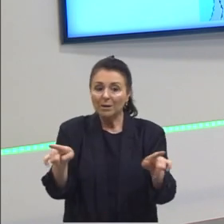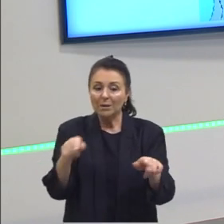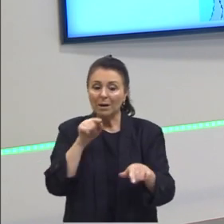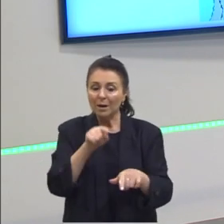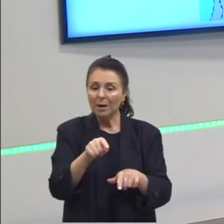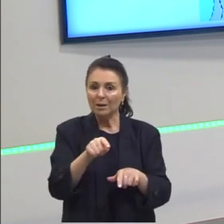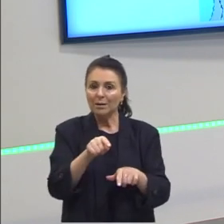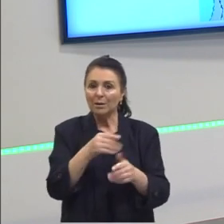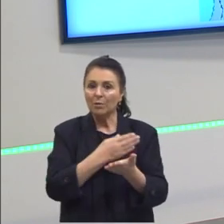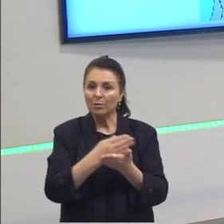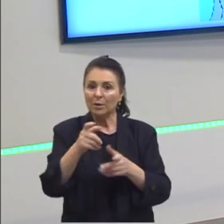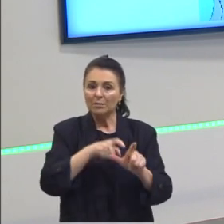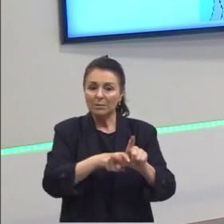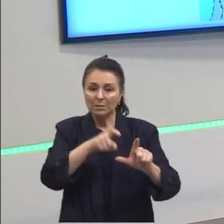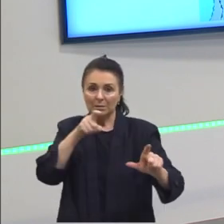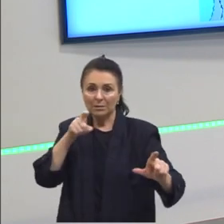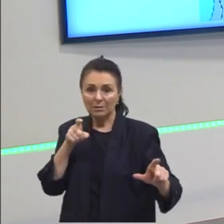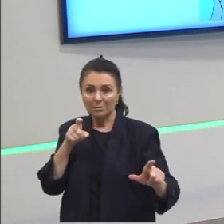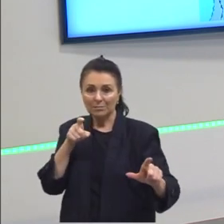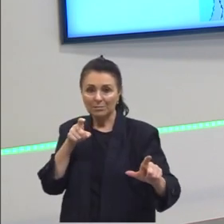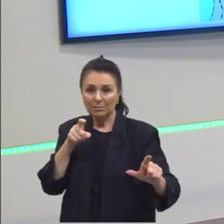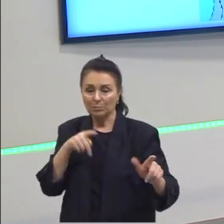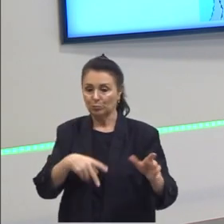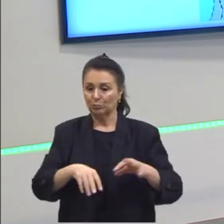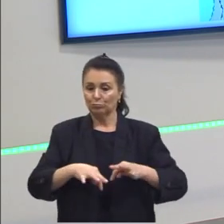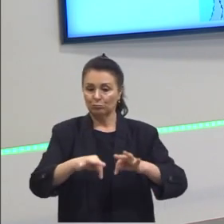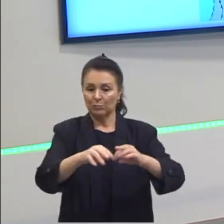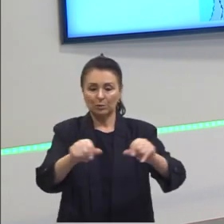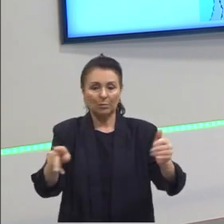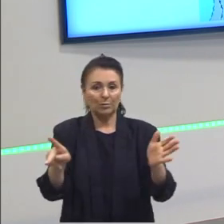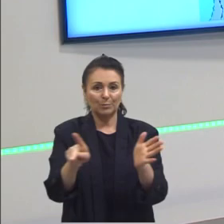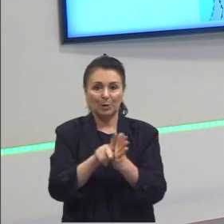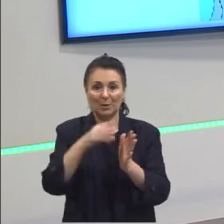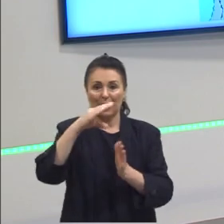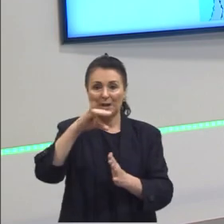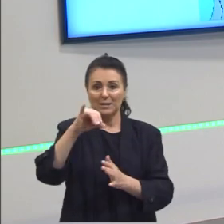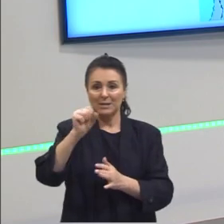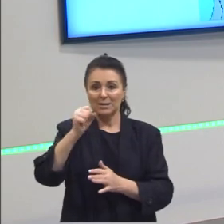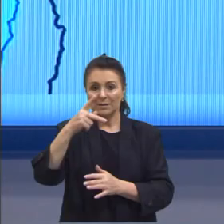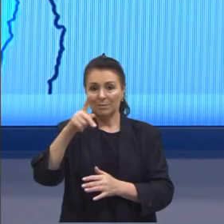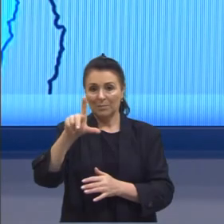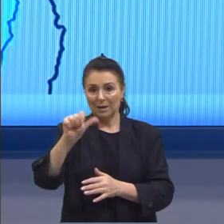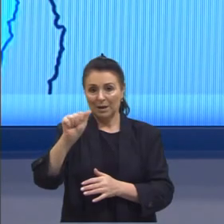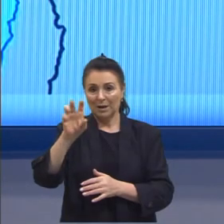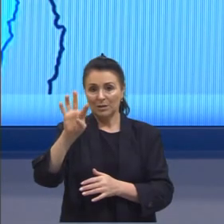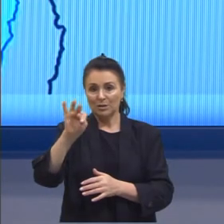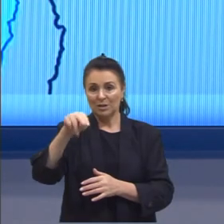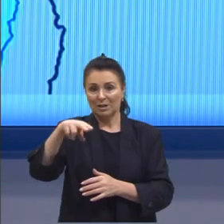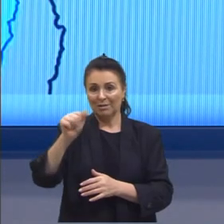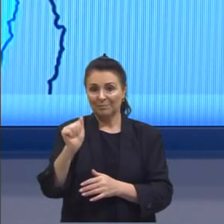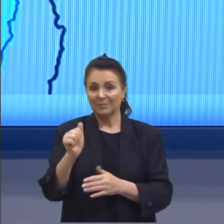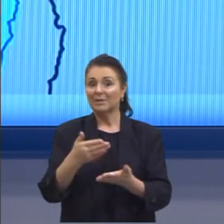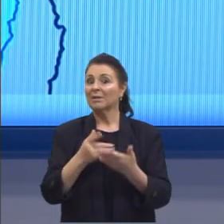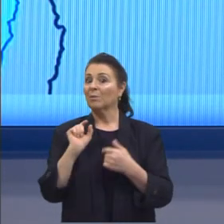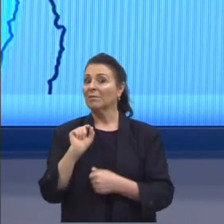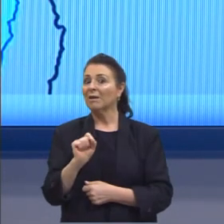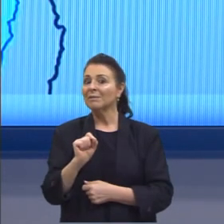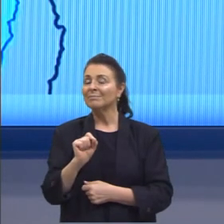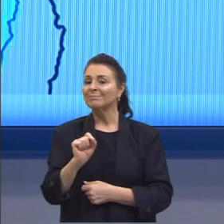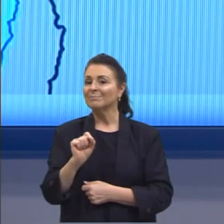independente esse proclamando um território próprio né a Província Cisplatina virou Qual país Uruguai